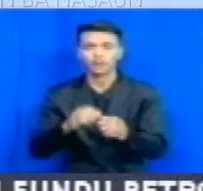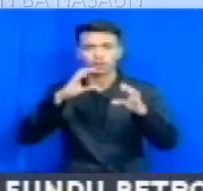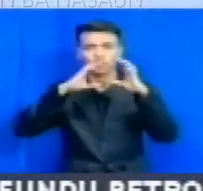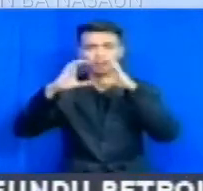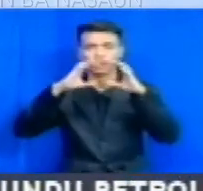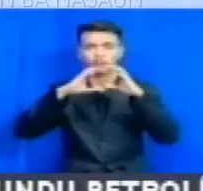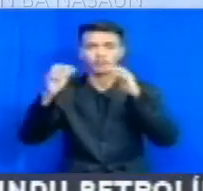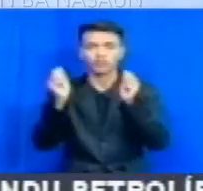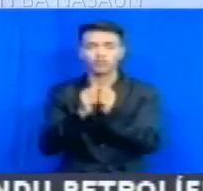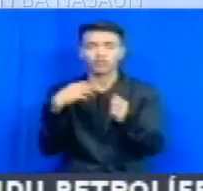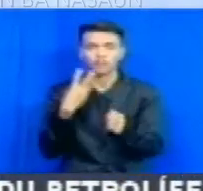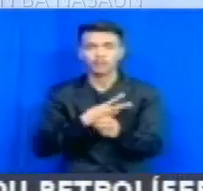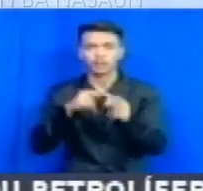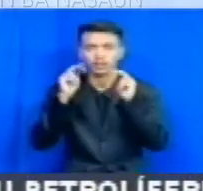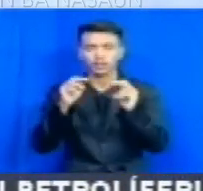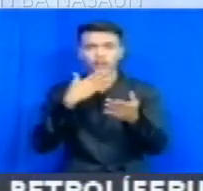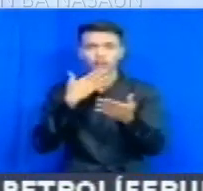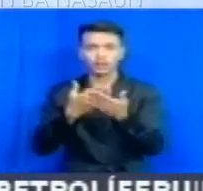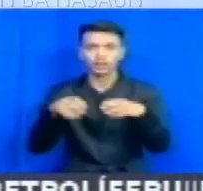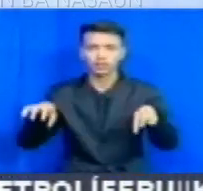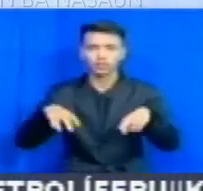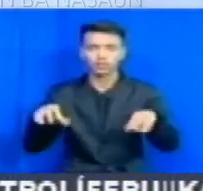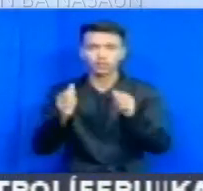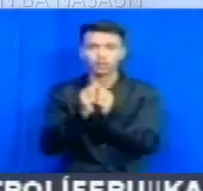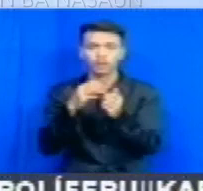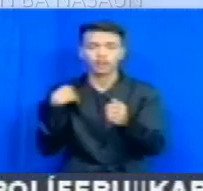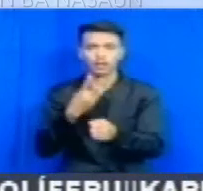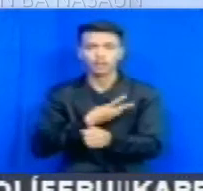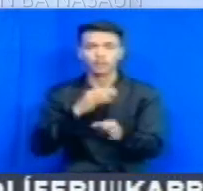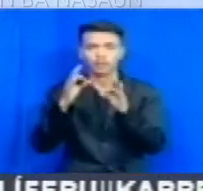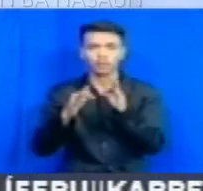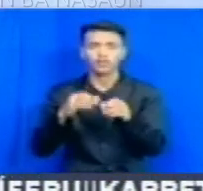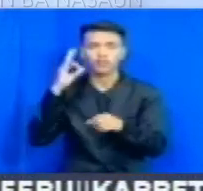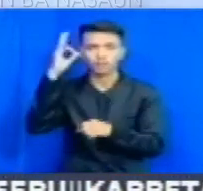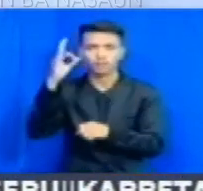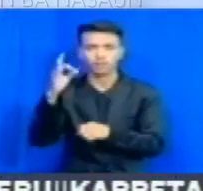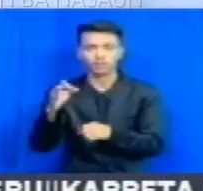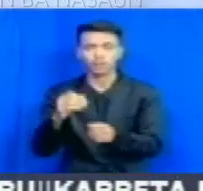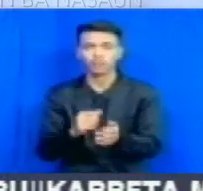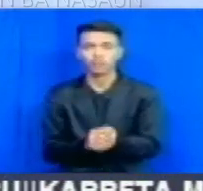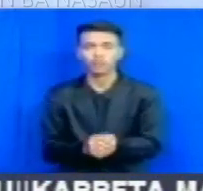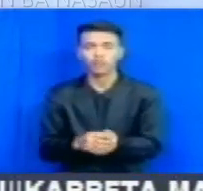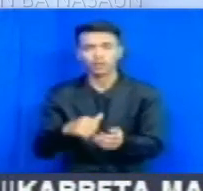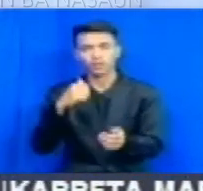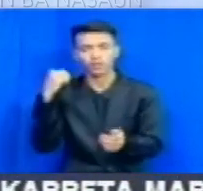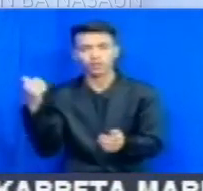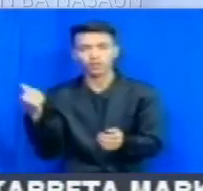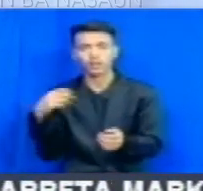comunicação entre, ho, ame, ni, penting, colabora, ba, ho, ame, ato, no, ne, ba, ui, bot, hirak, nebe, liuona,